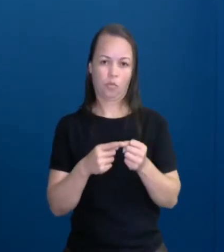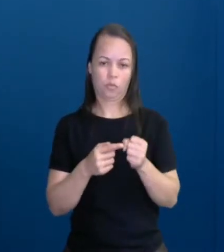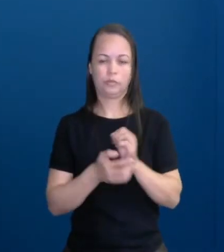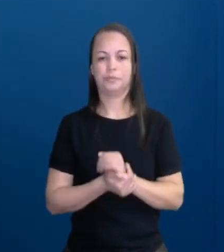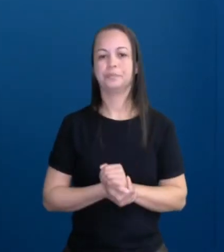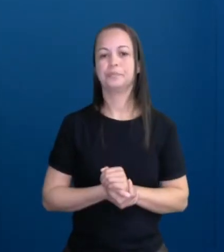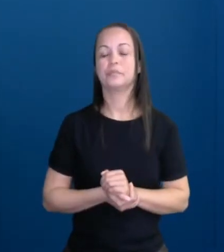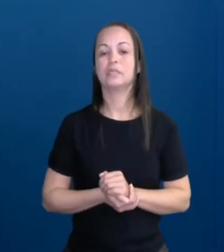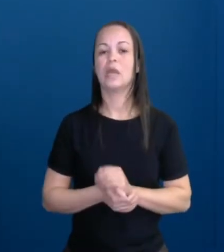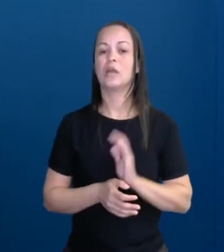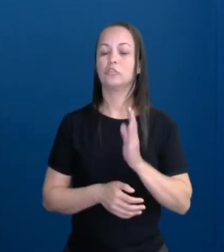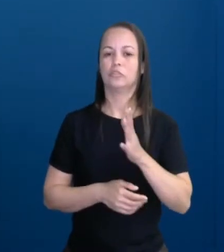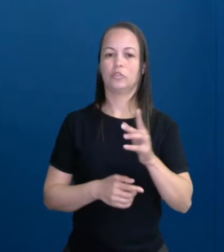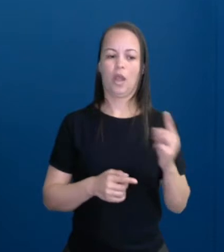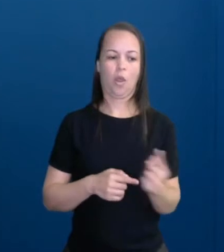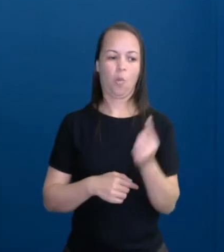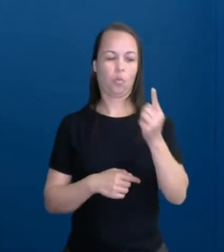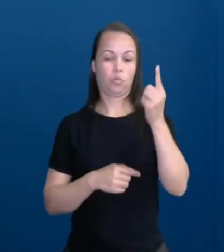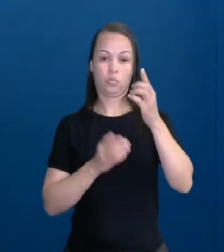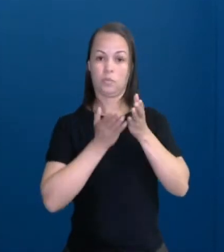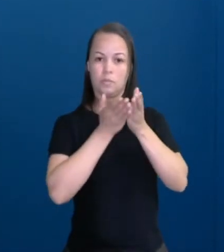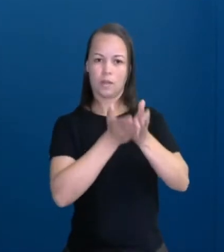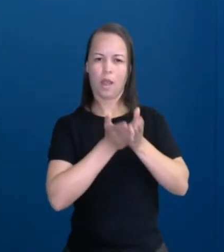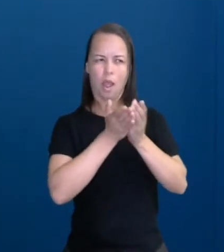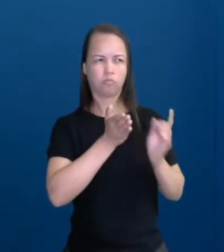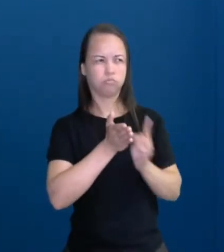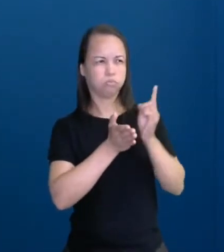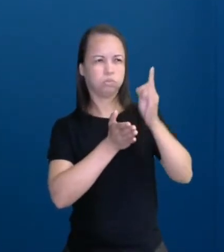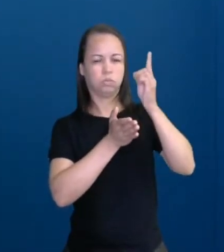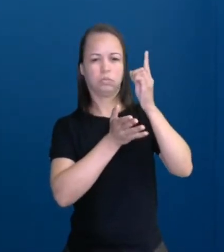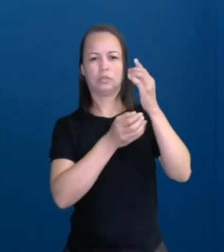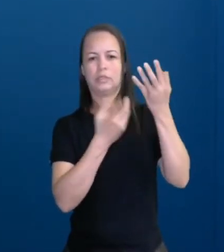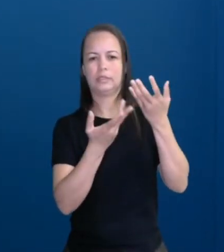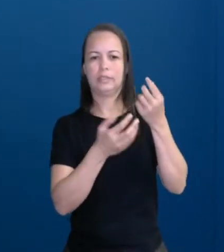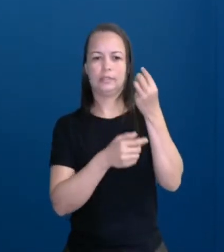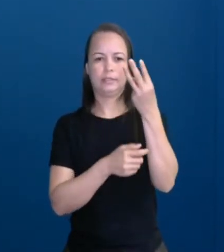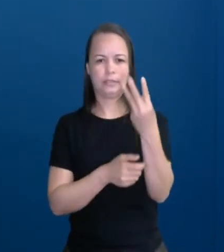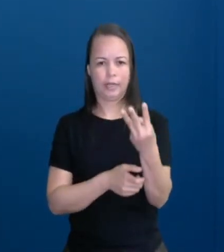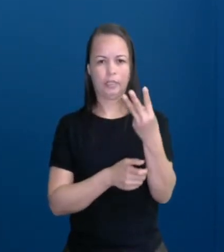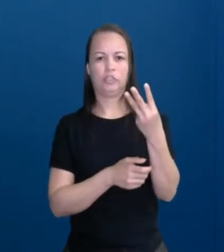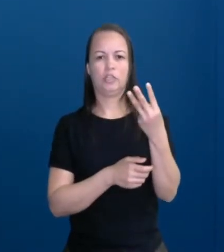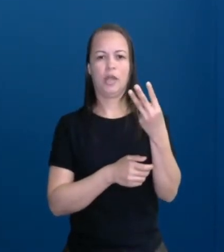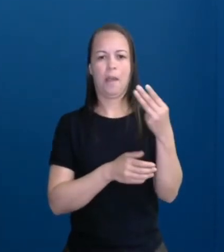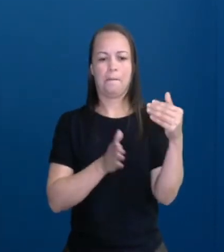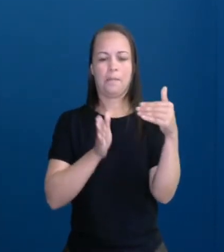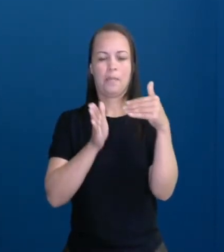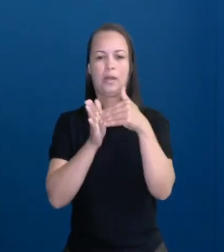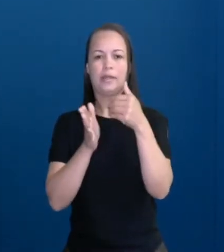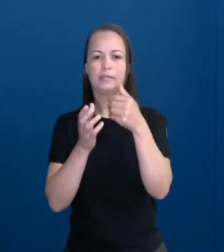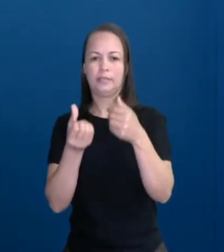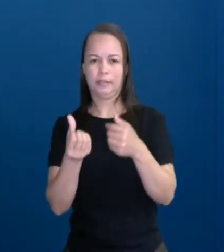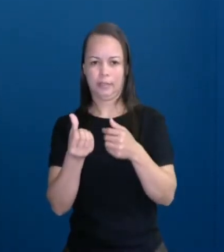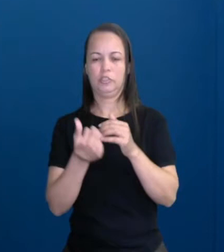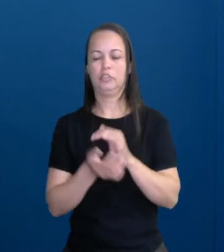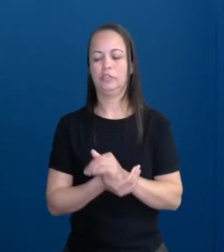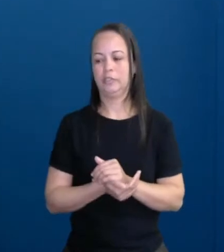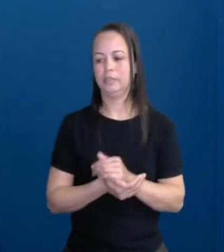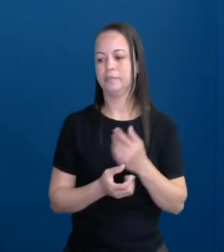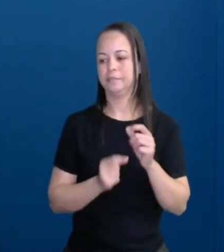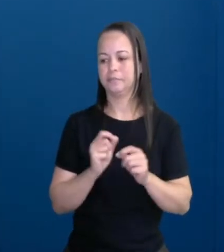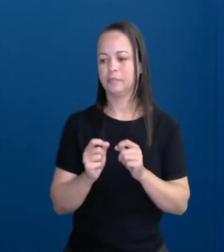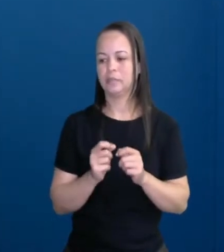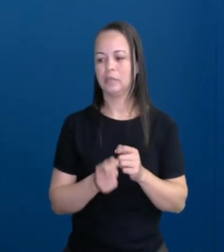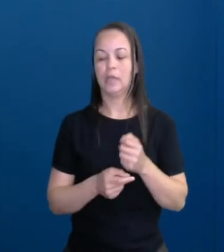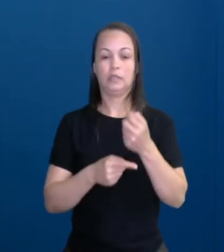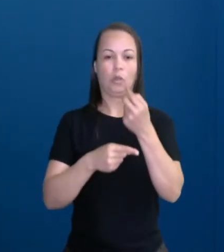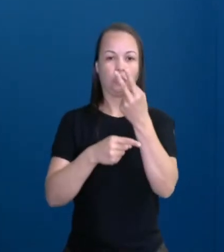a altura do barco está na relação de 3 para 6. Ó, a parte aqui de cima, a vela do barco, tá?